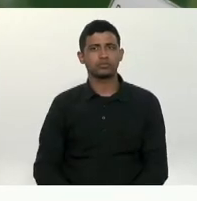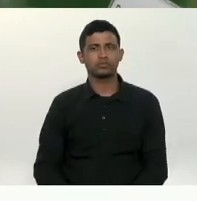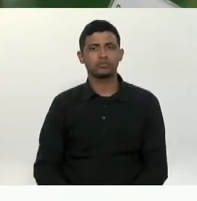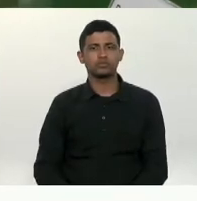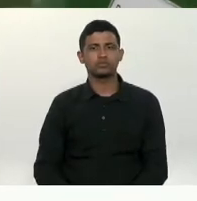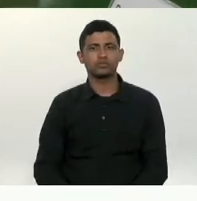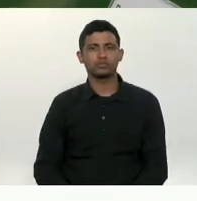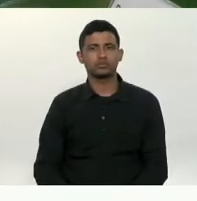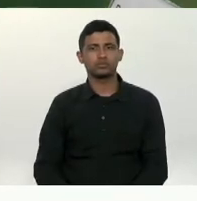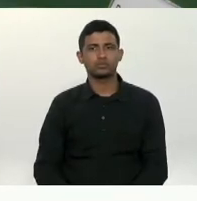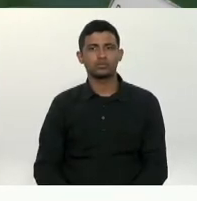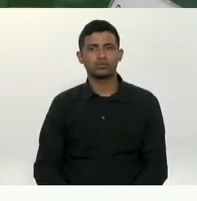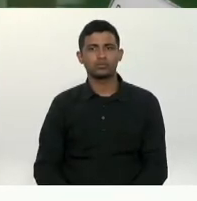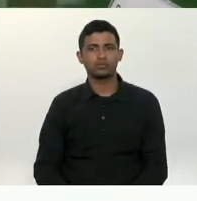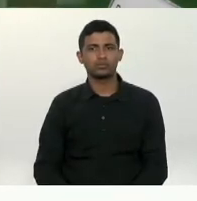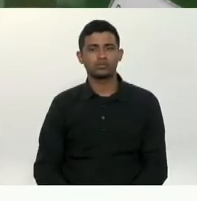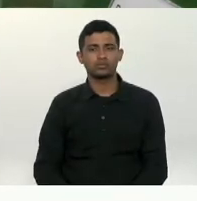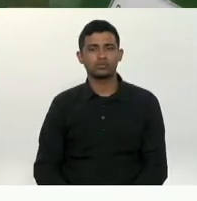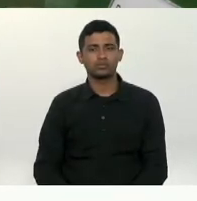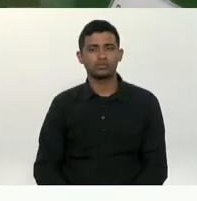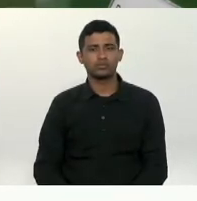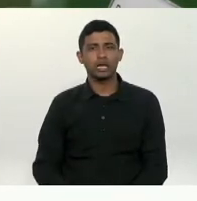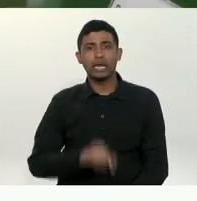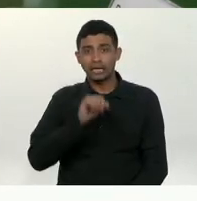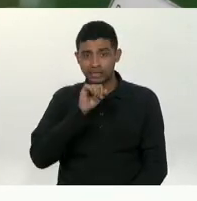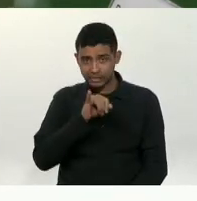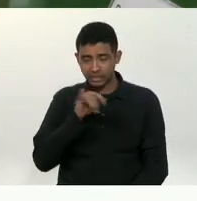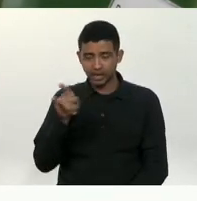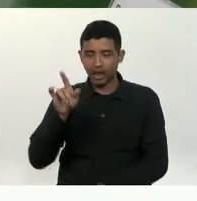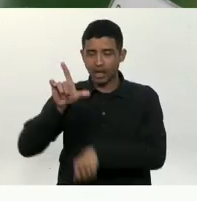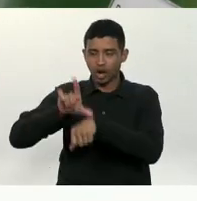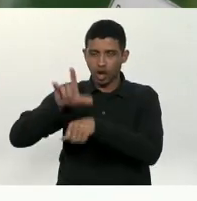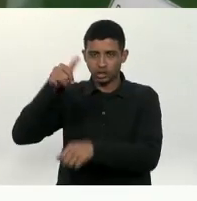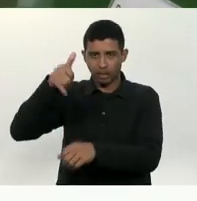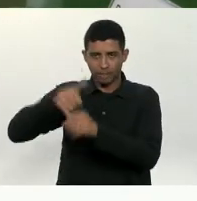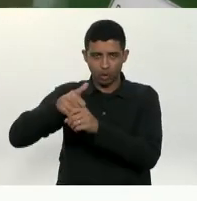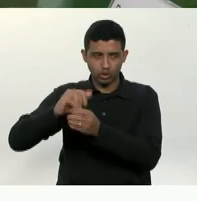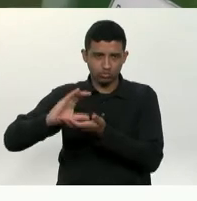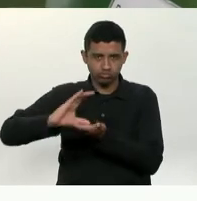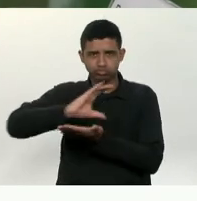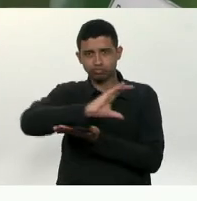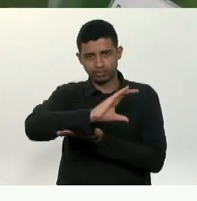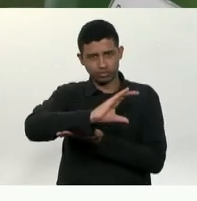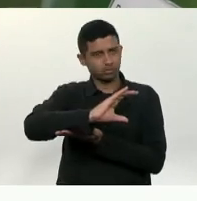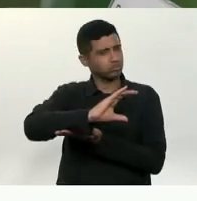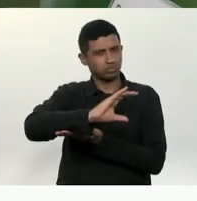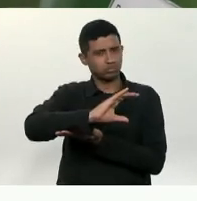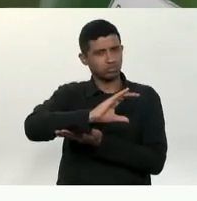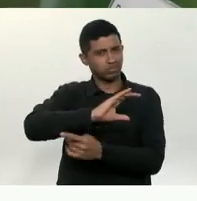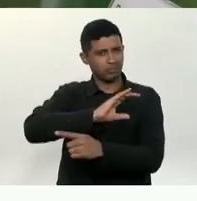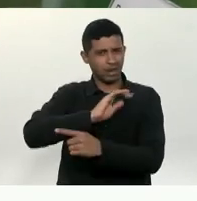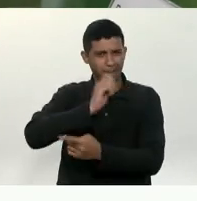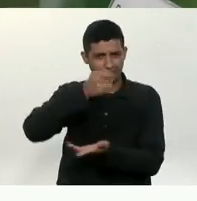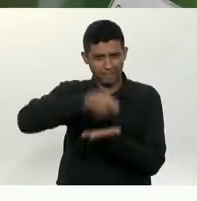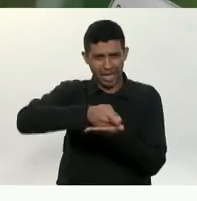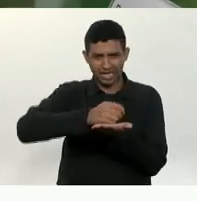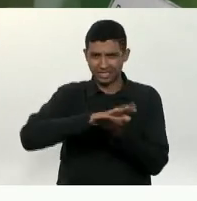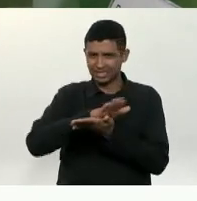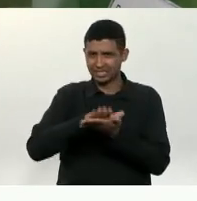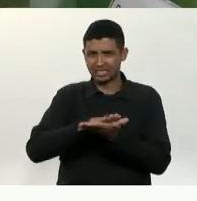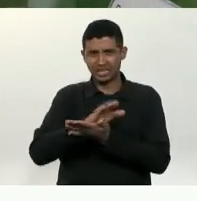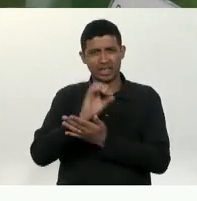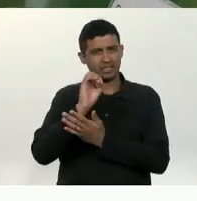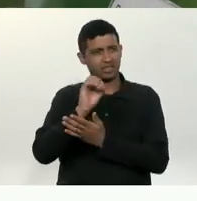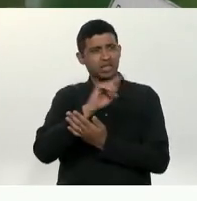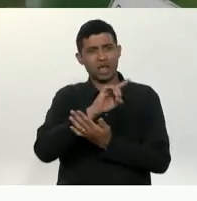deu a concessão, ela tem que arcar com a obra. O que recebe o posto de gasolina não paga um tostão a SEG. Absolutamente, ela só